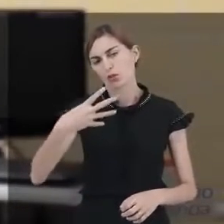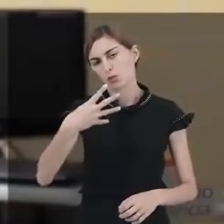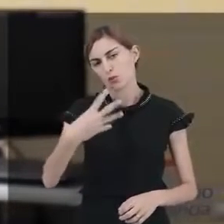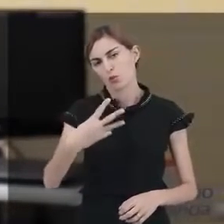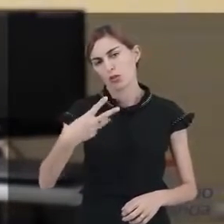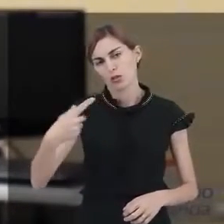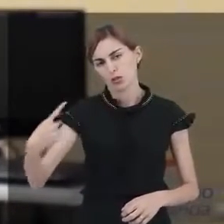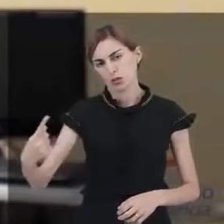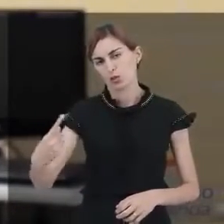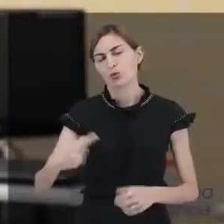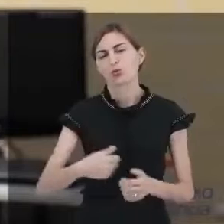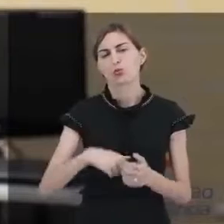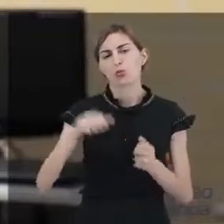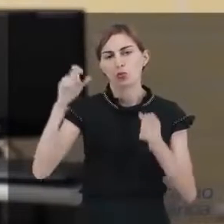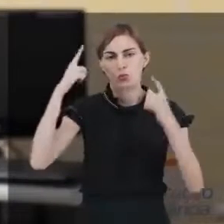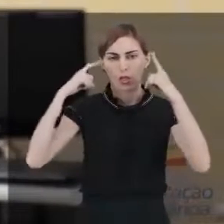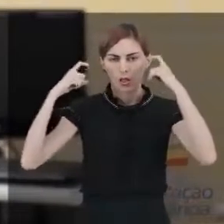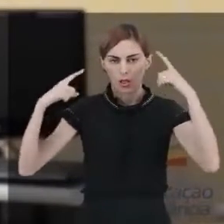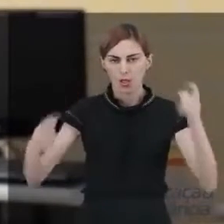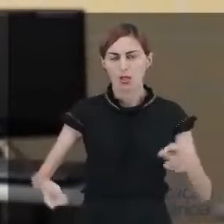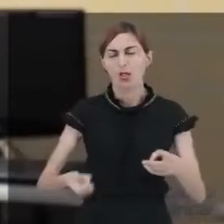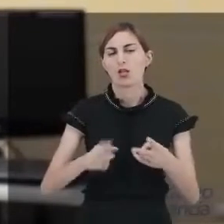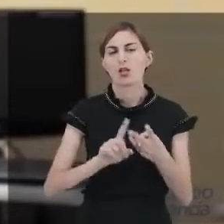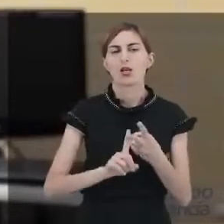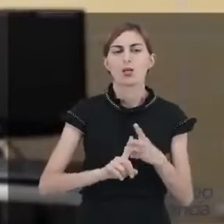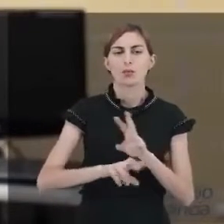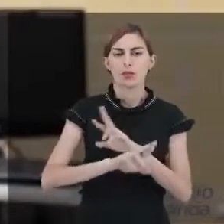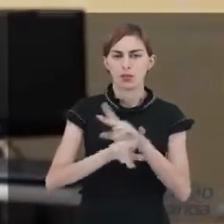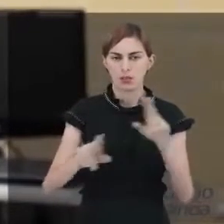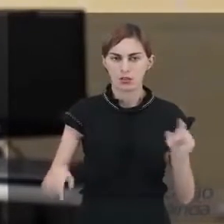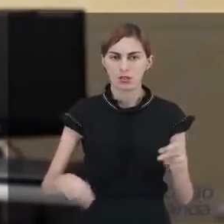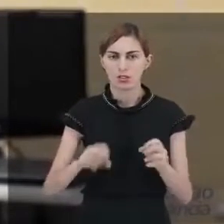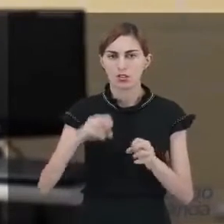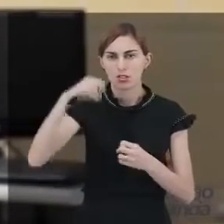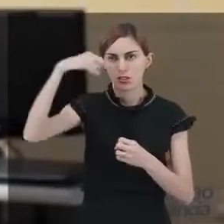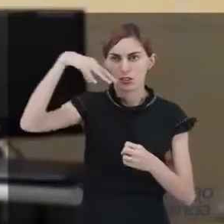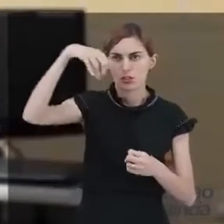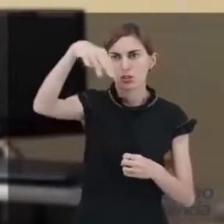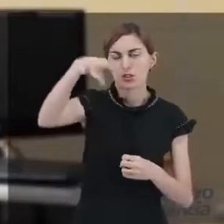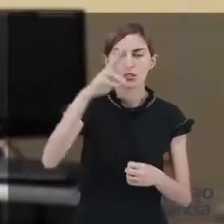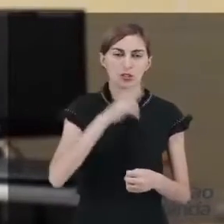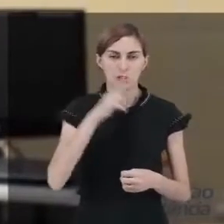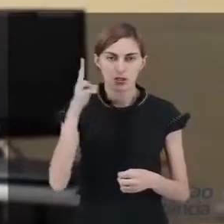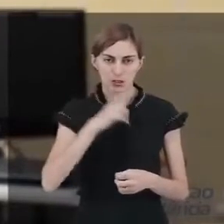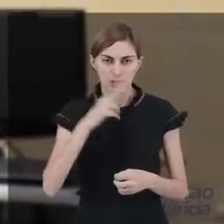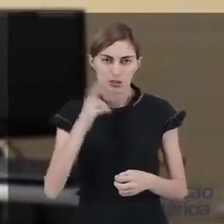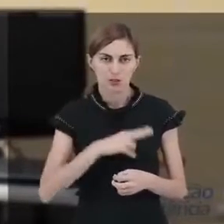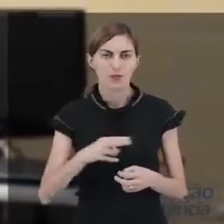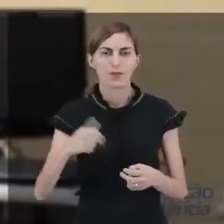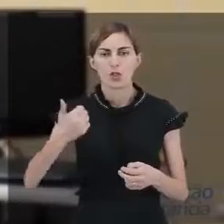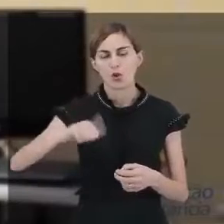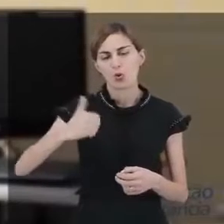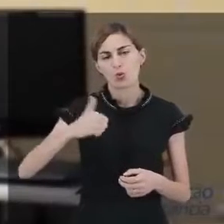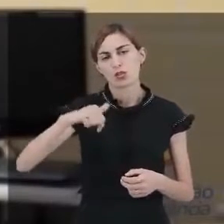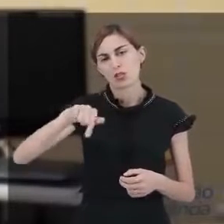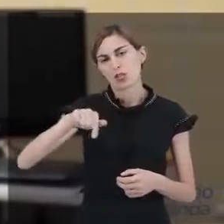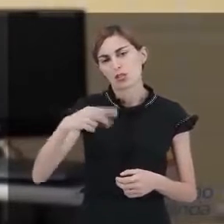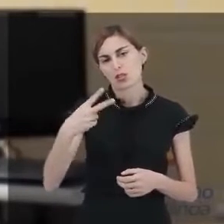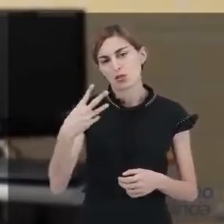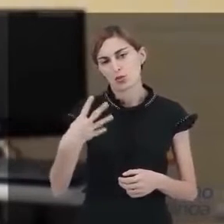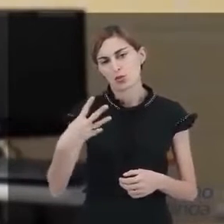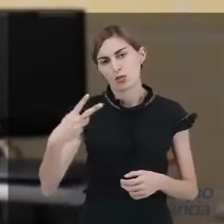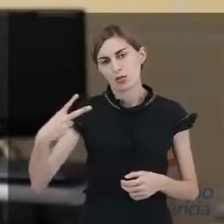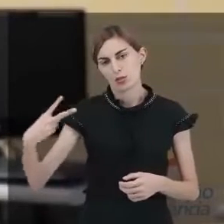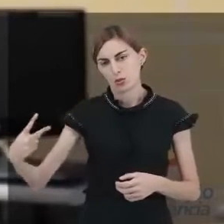alarme, tipo a 13435, que é a sinalização de emergência, a 11742, que é a porta corta-fogo